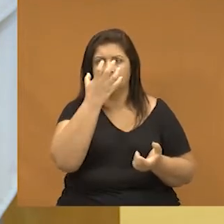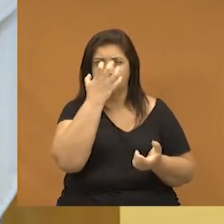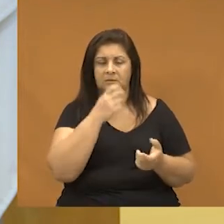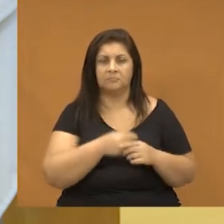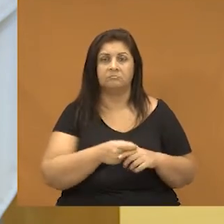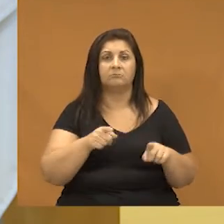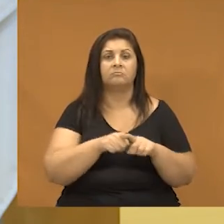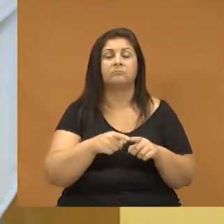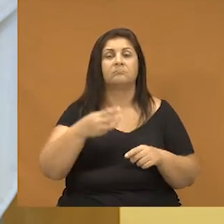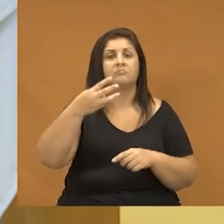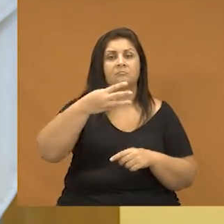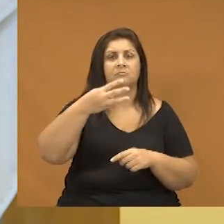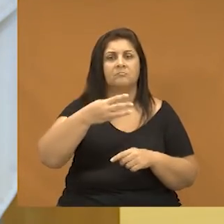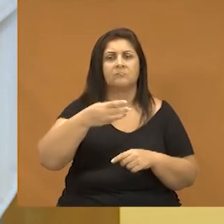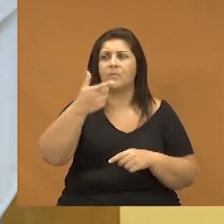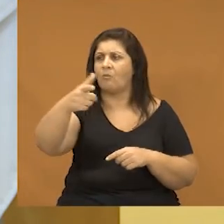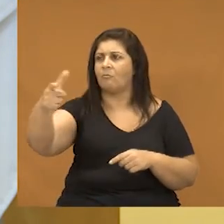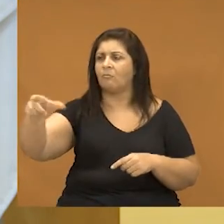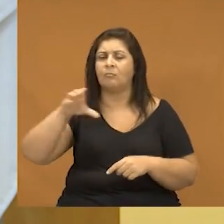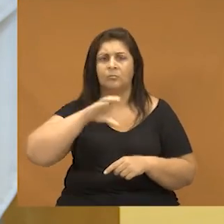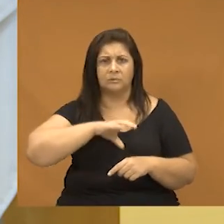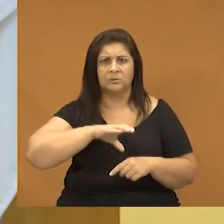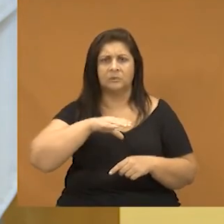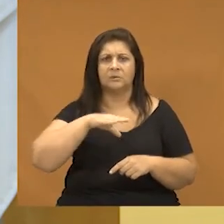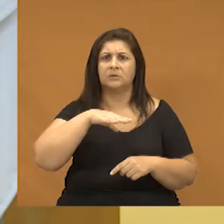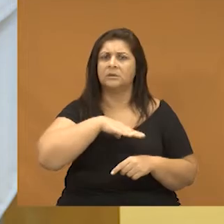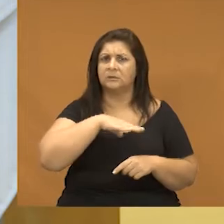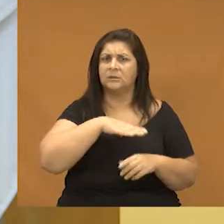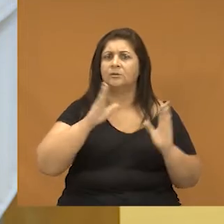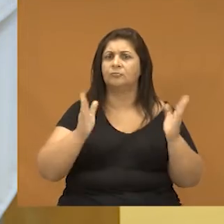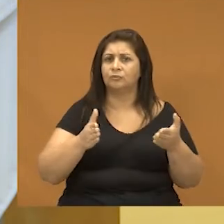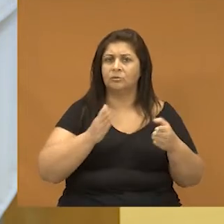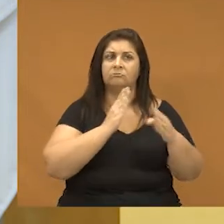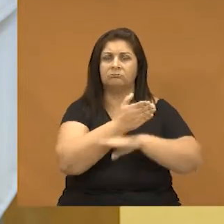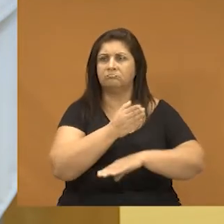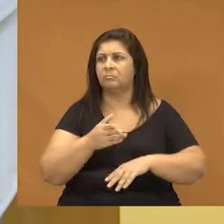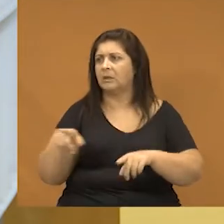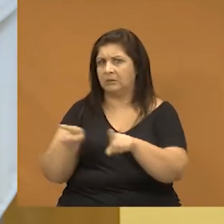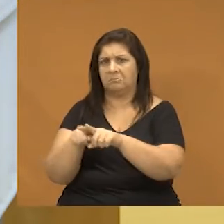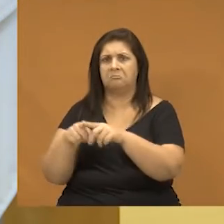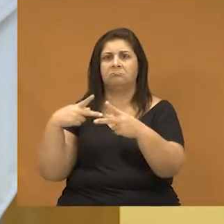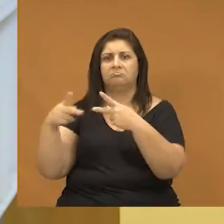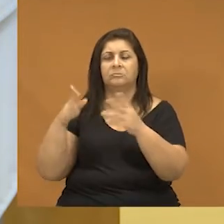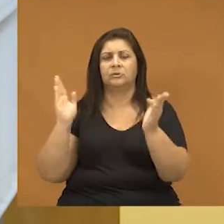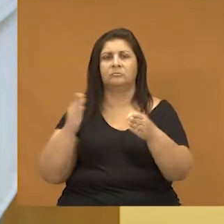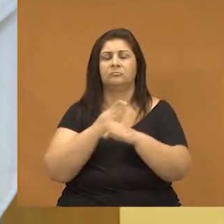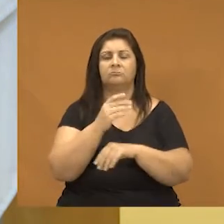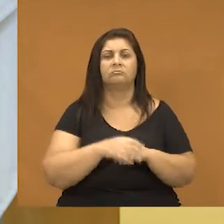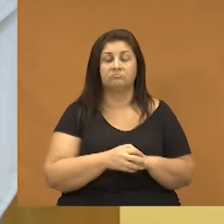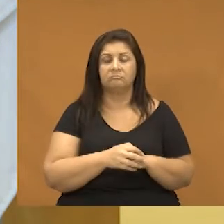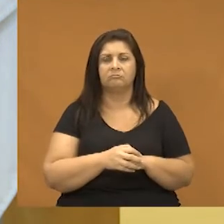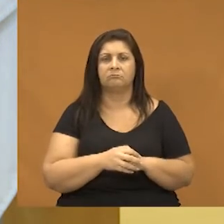tem várias cidades que já aprovaram esse projeto de lei, inclusive a vizinha São José, que já funciona. Então eu quero